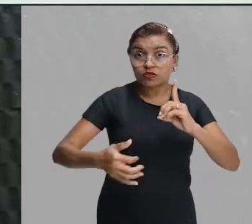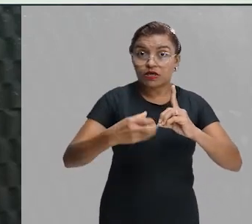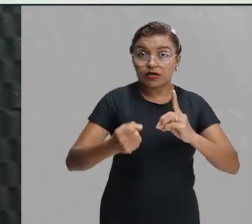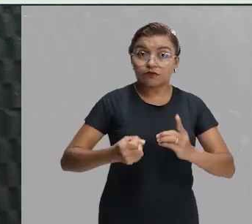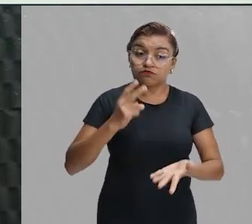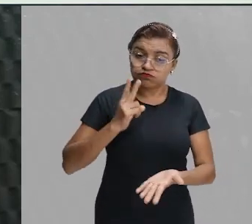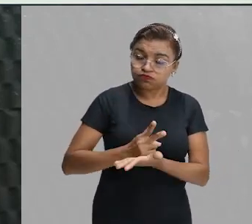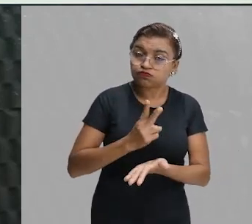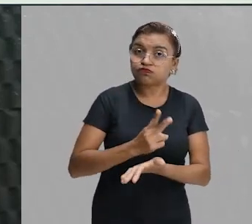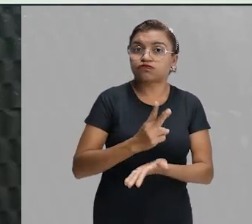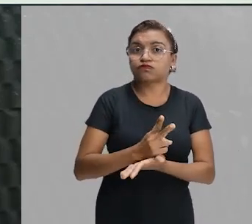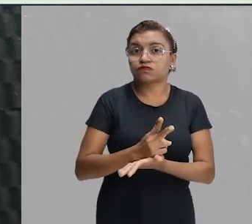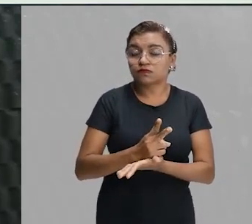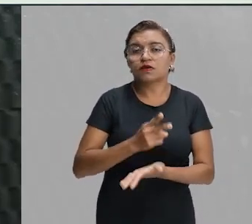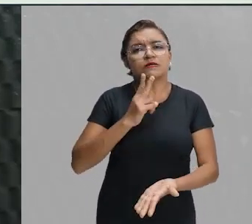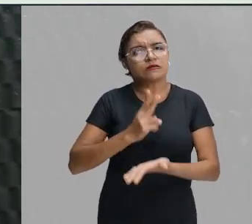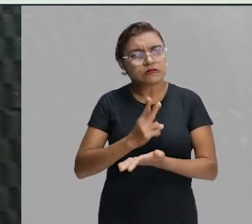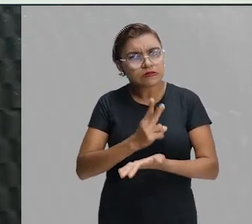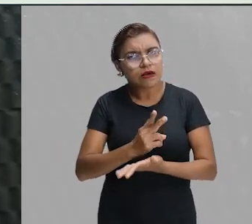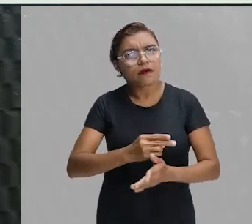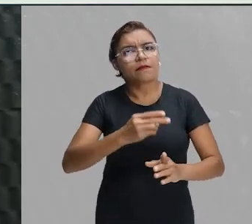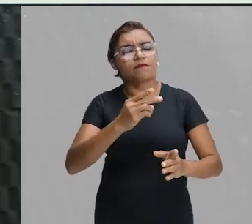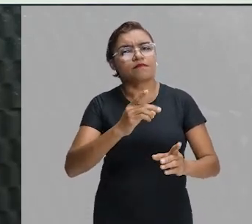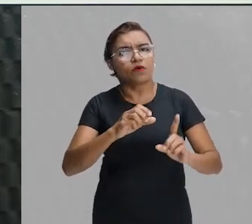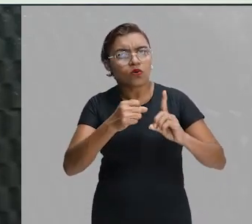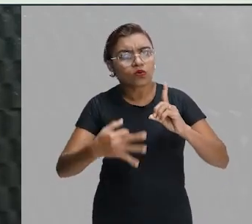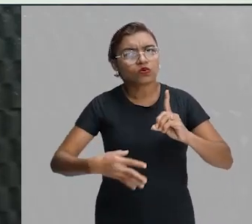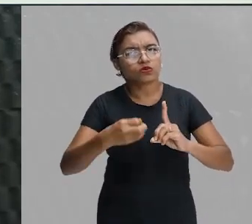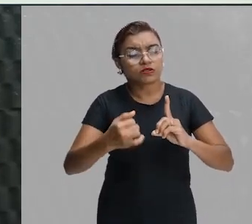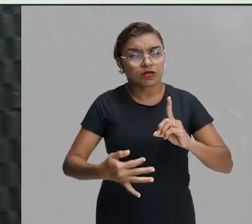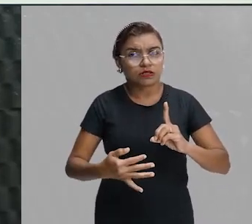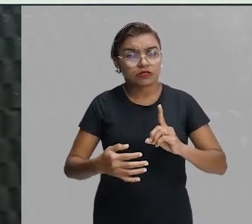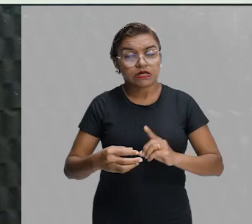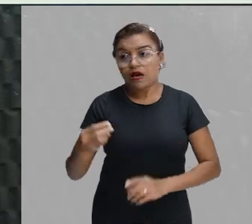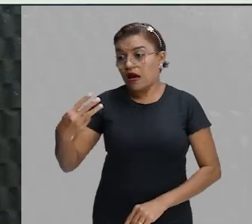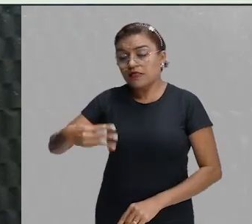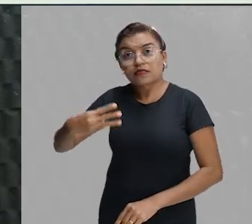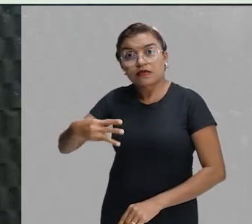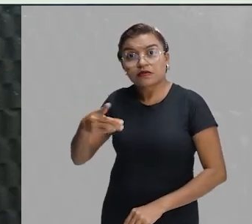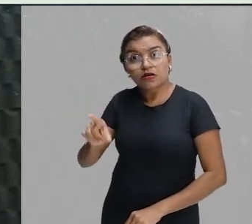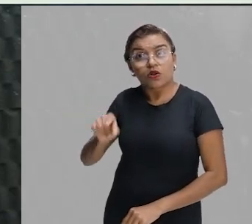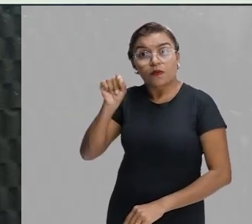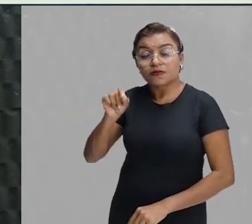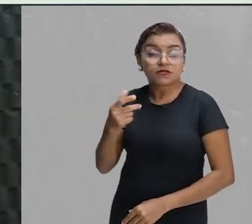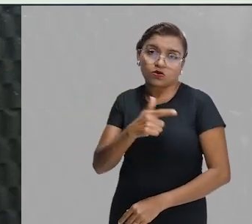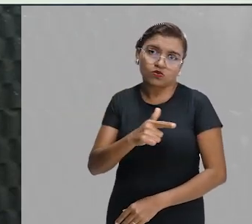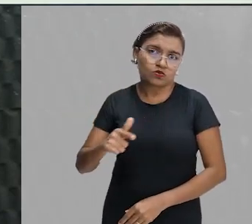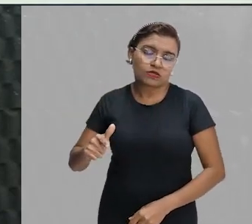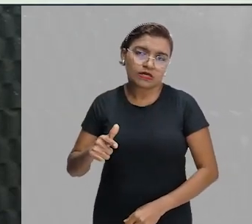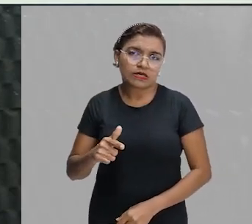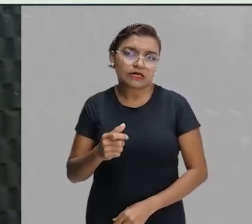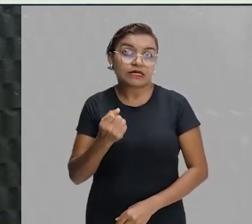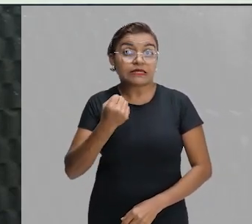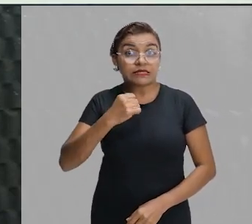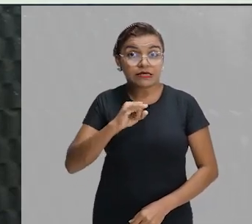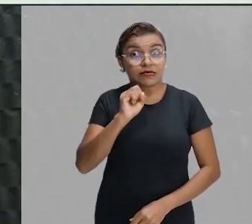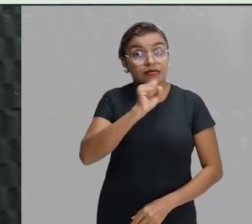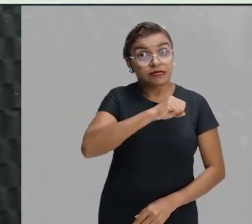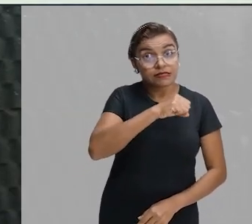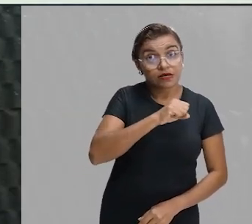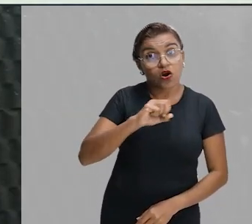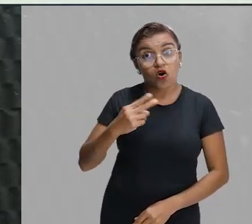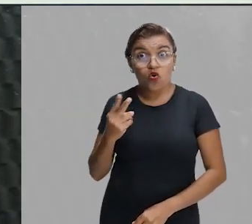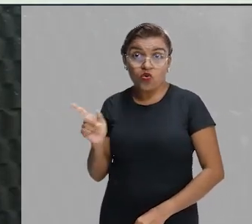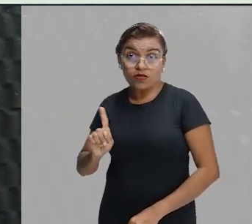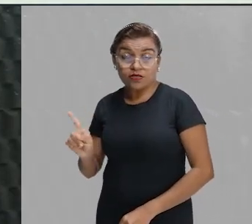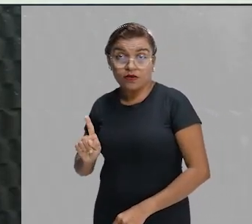Se eu estou negando esses dados, eu me mantenho negando. Mas eu não posso inaugurar uma terceira condição, eu não posso deixar de falar sobre esses dados e eu não